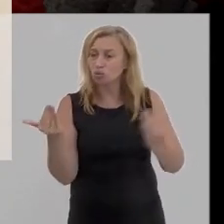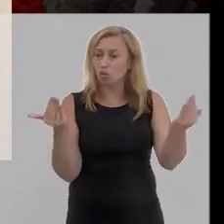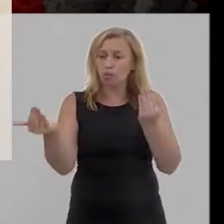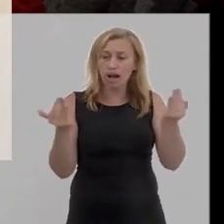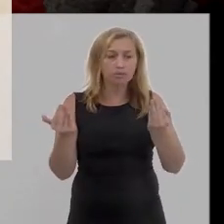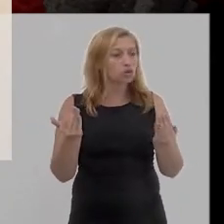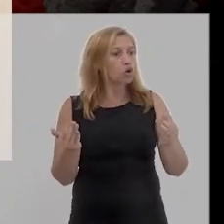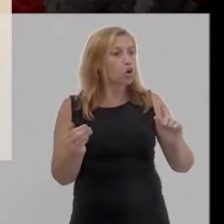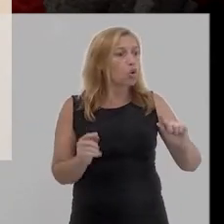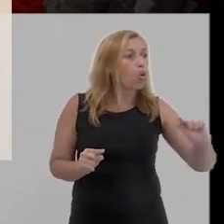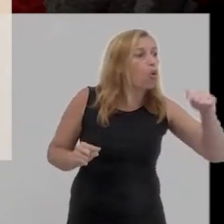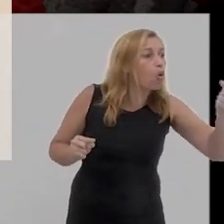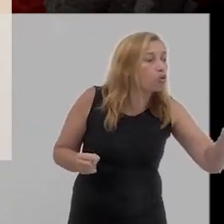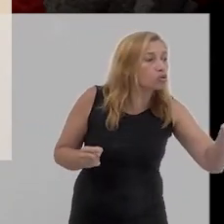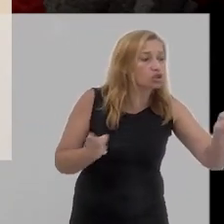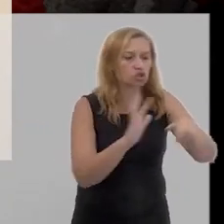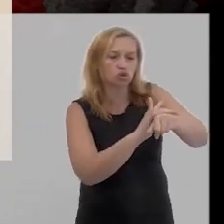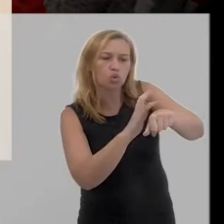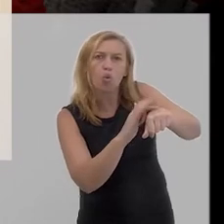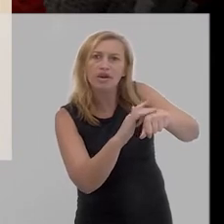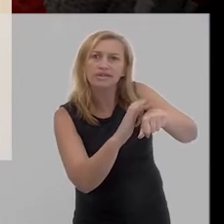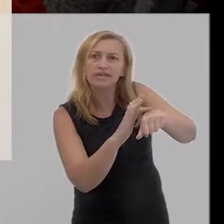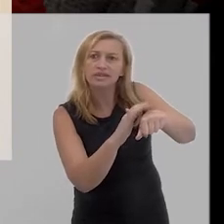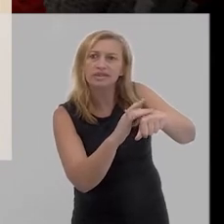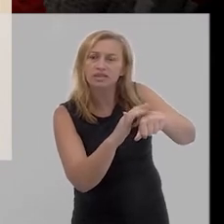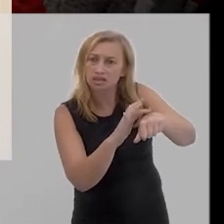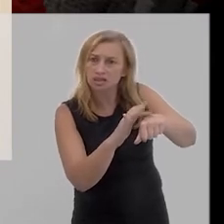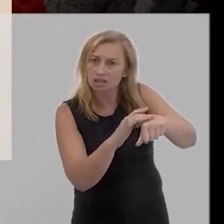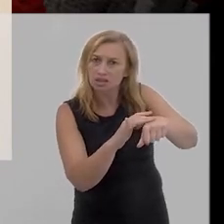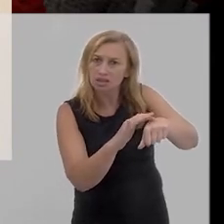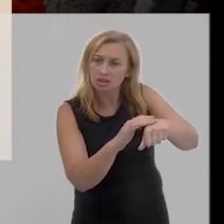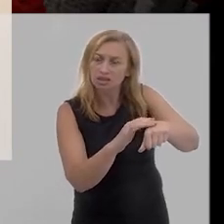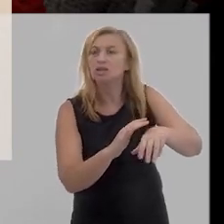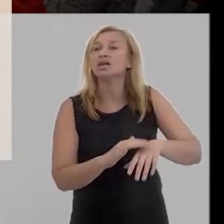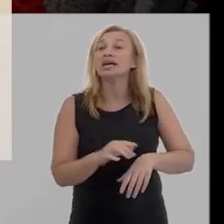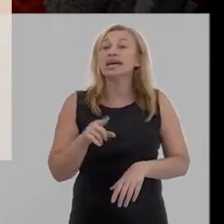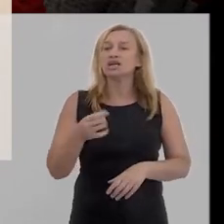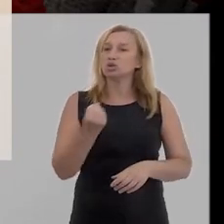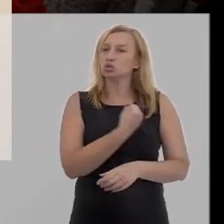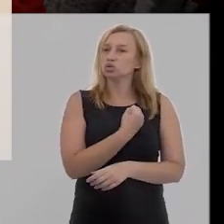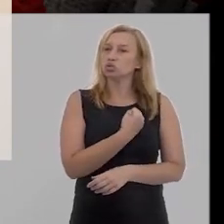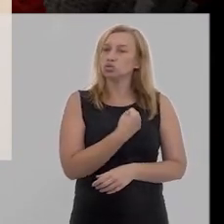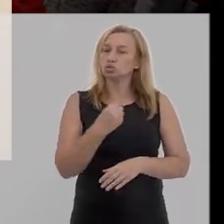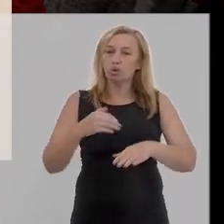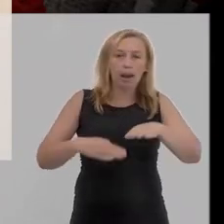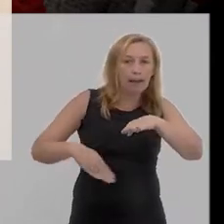comparamos com outras doenças imunopreveníveis, esses